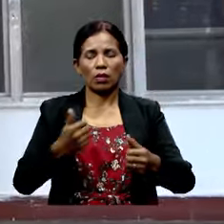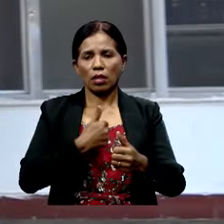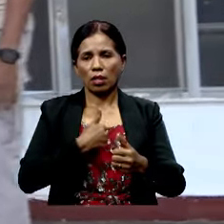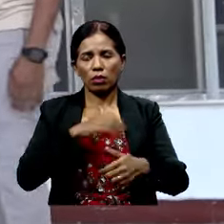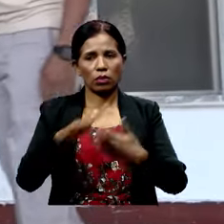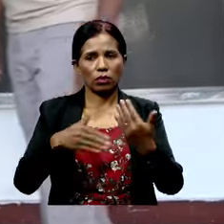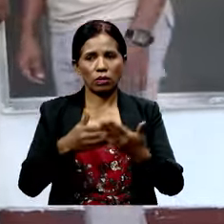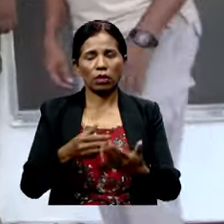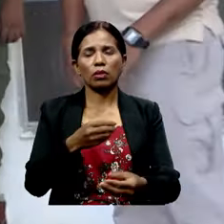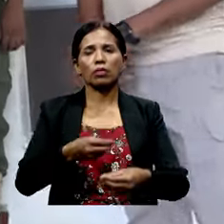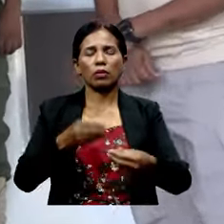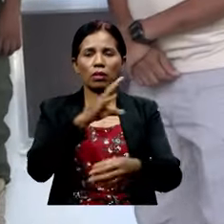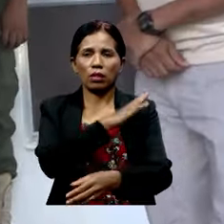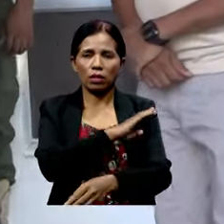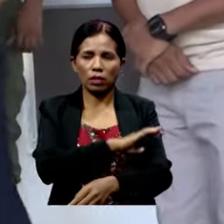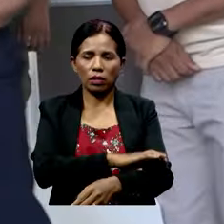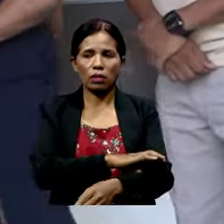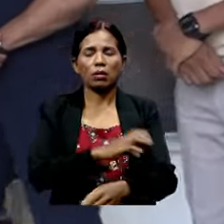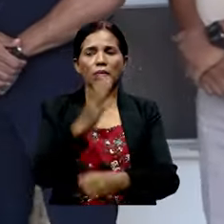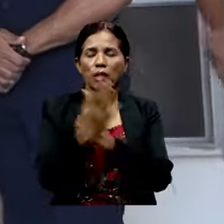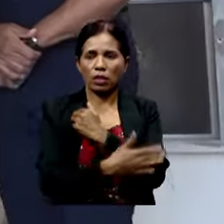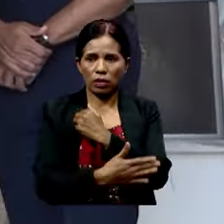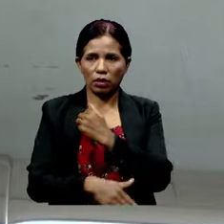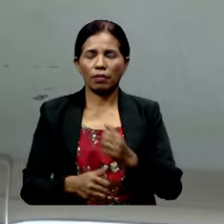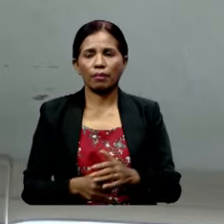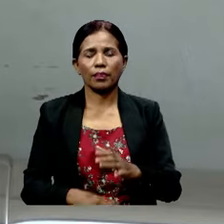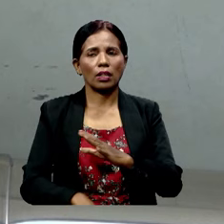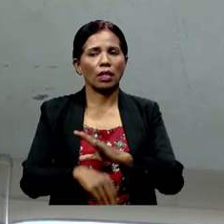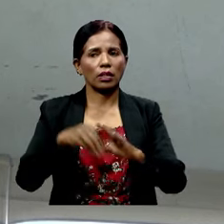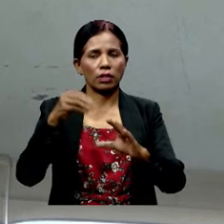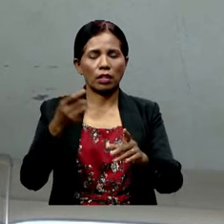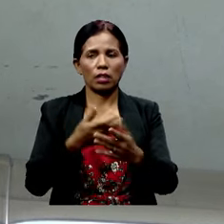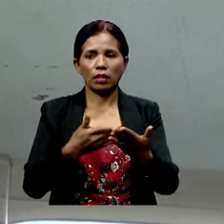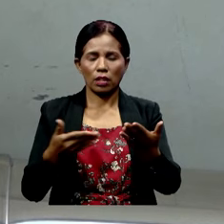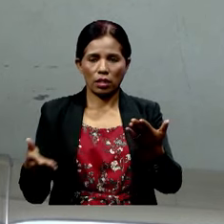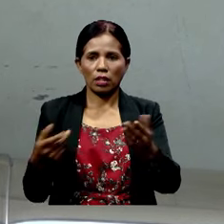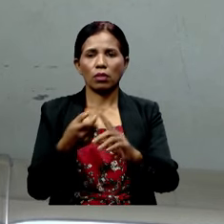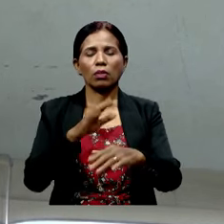garante estabilidade para povo no nação. Já que a atributo se